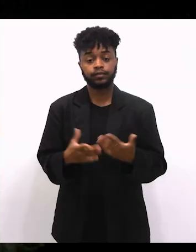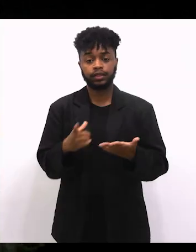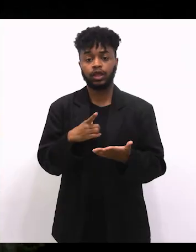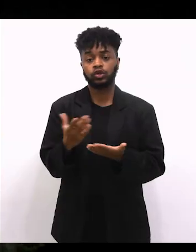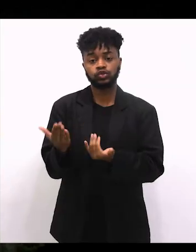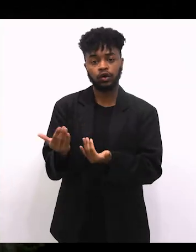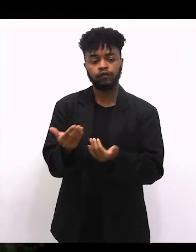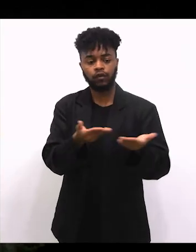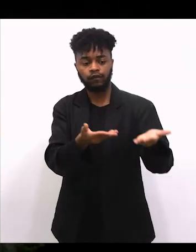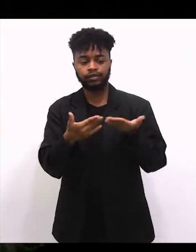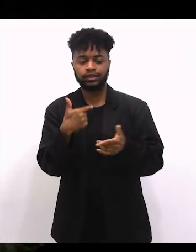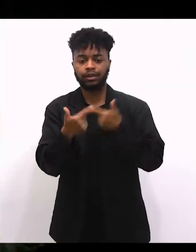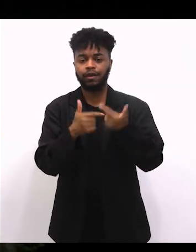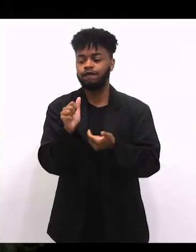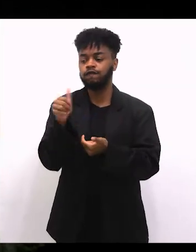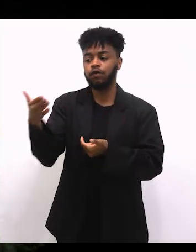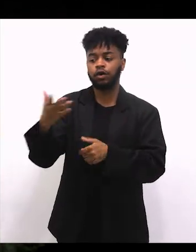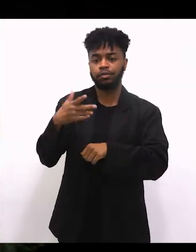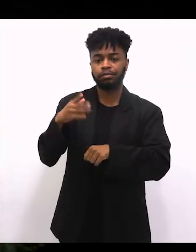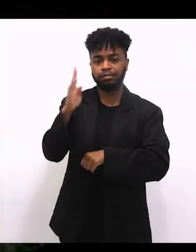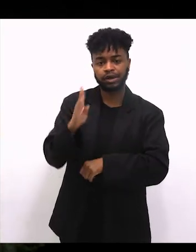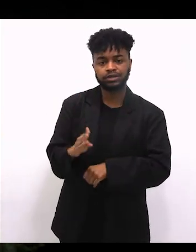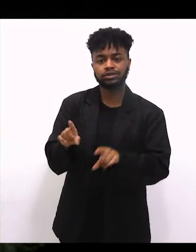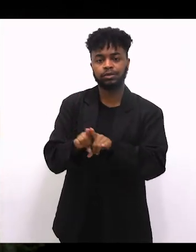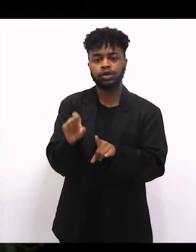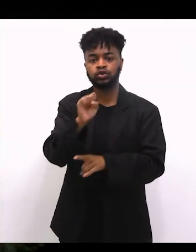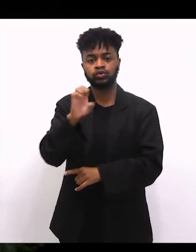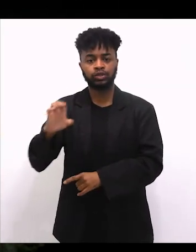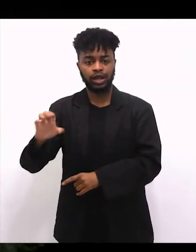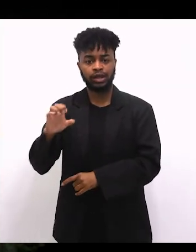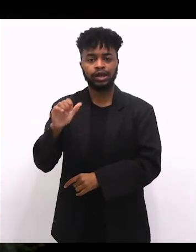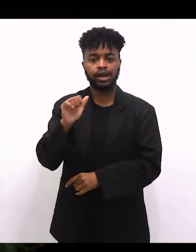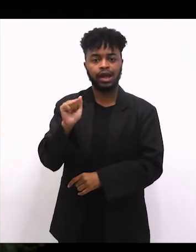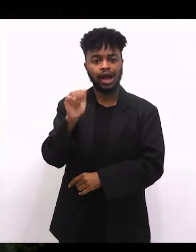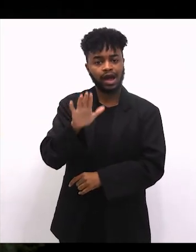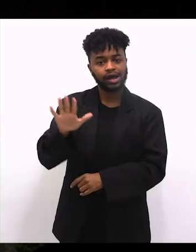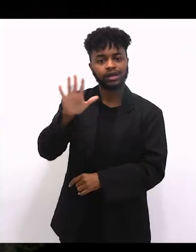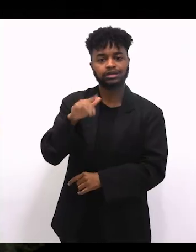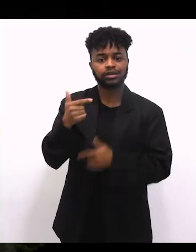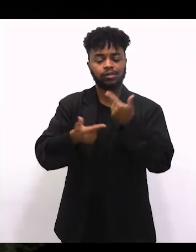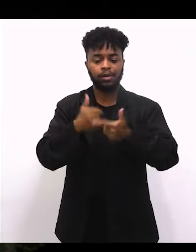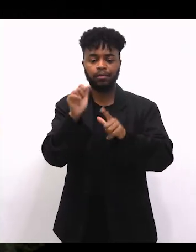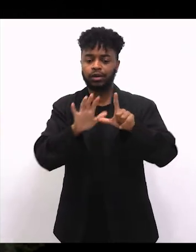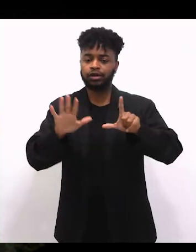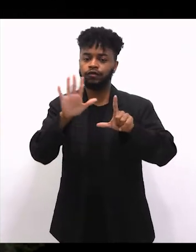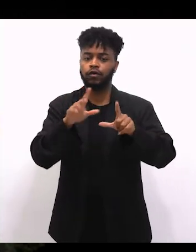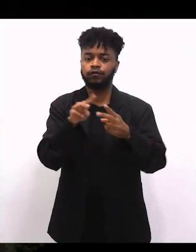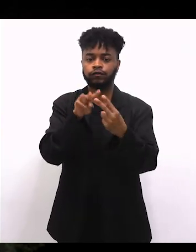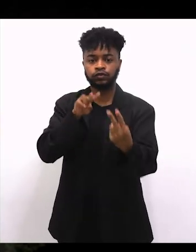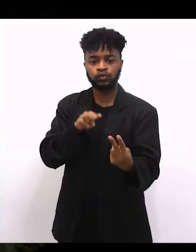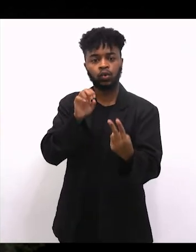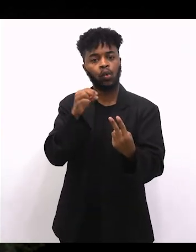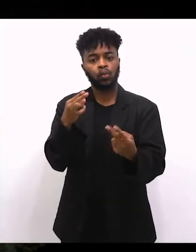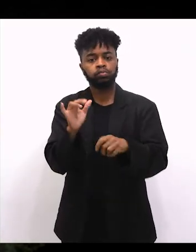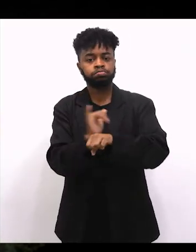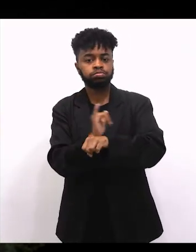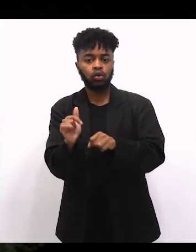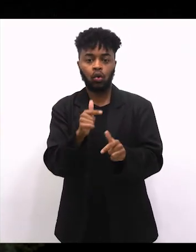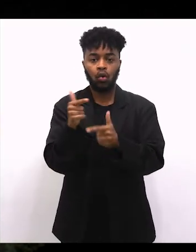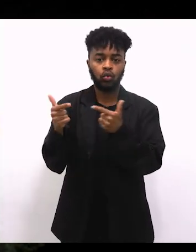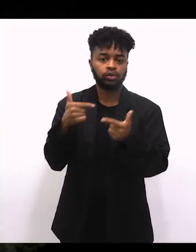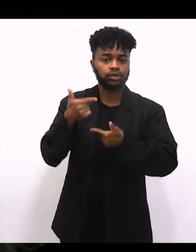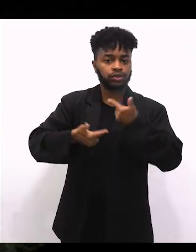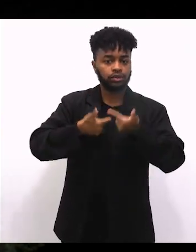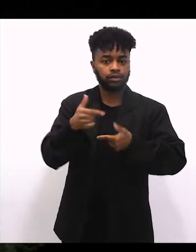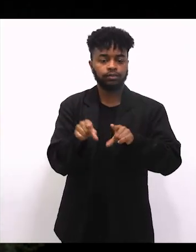sendo convidados para trabalhar fora do Brasil, Sudeste Asiático, com plataformas digitais, outras finalidades